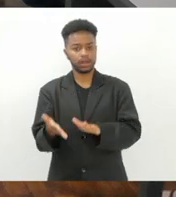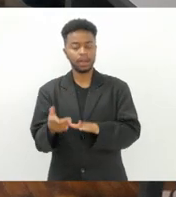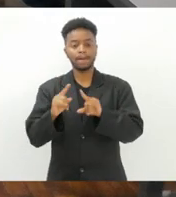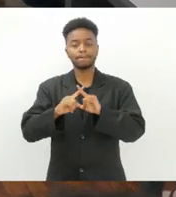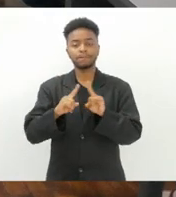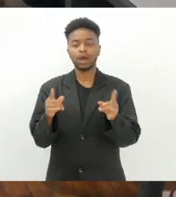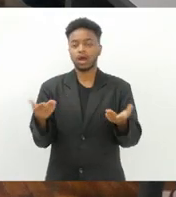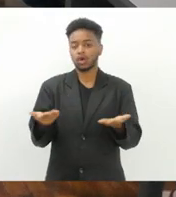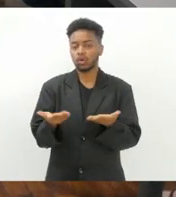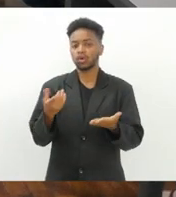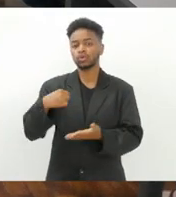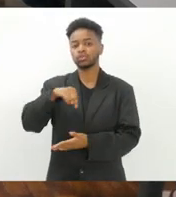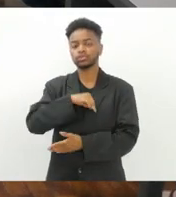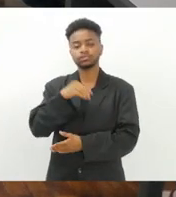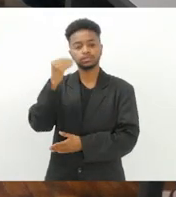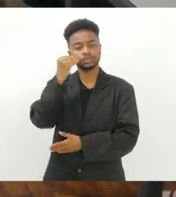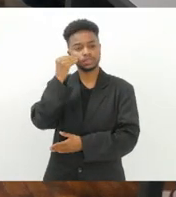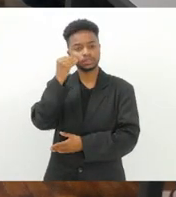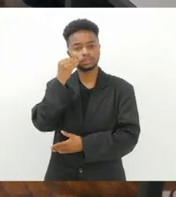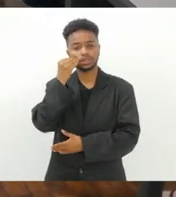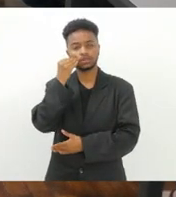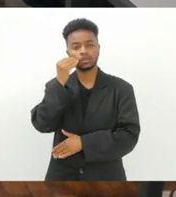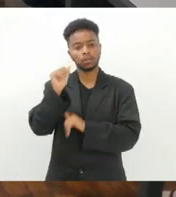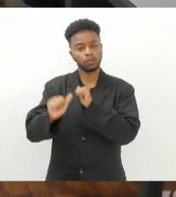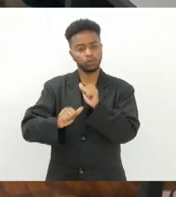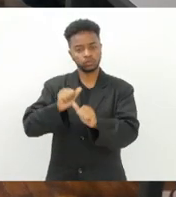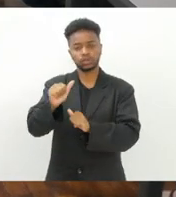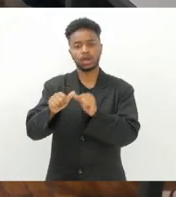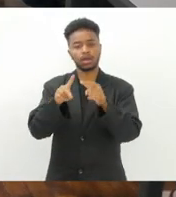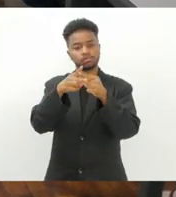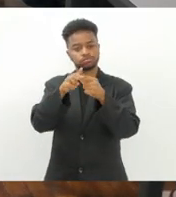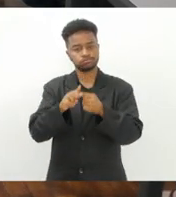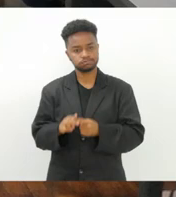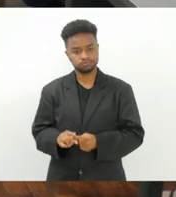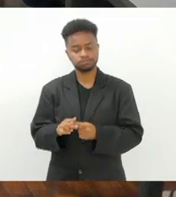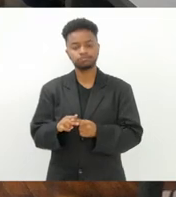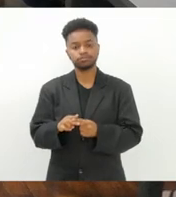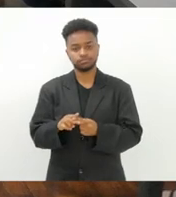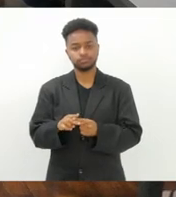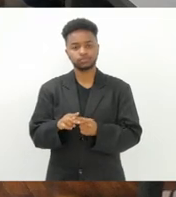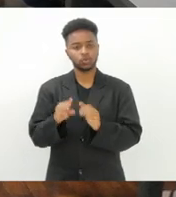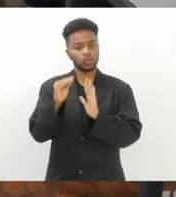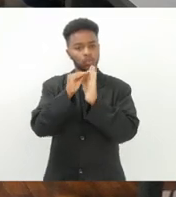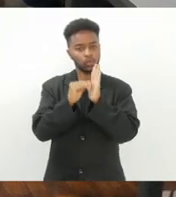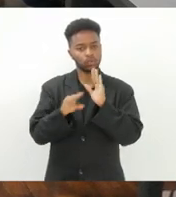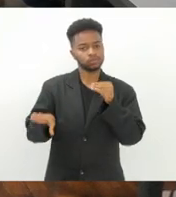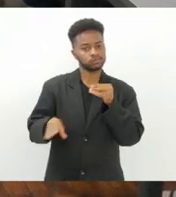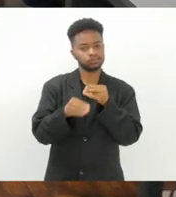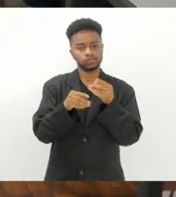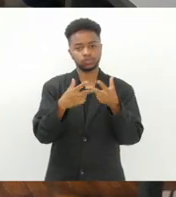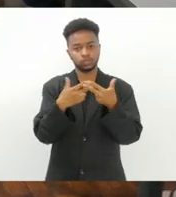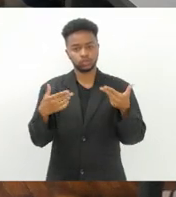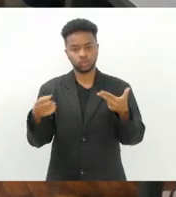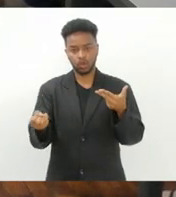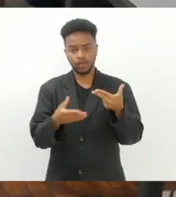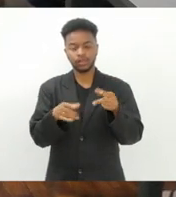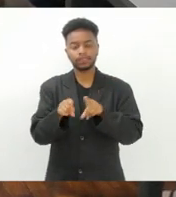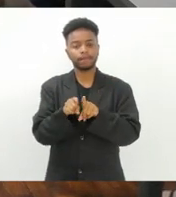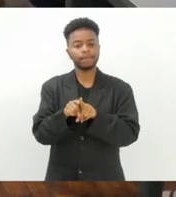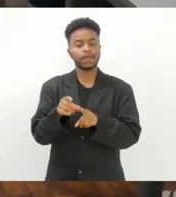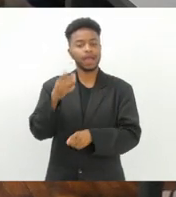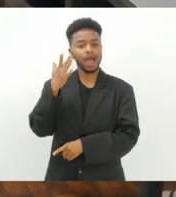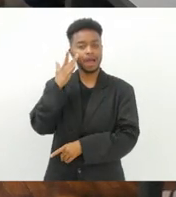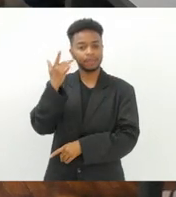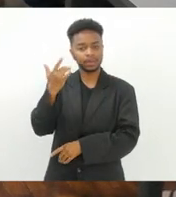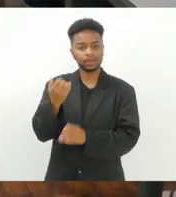gente está querendo retomar ele, atualizar ele, e uma surpresa, amanhã nós vamos dar entrada num projeto